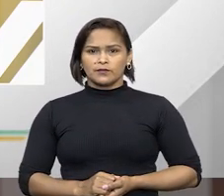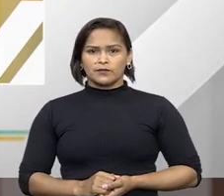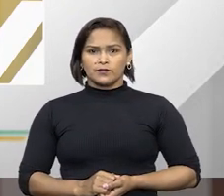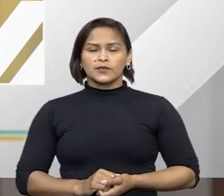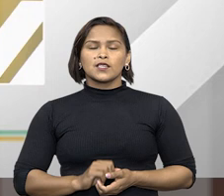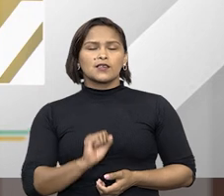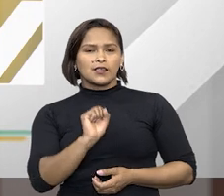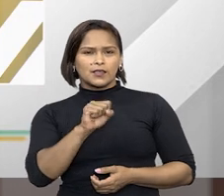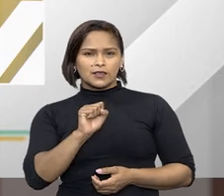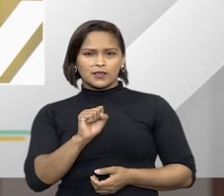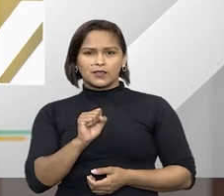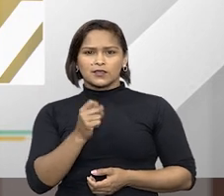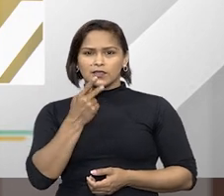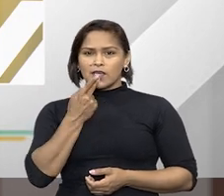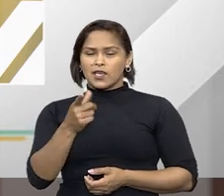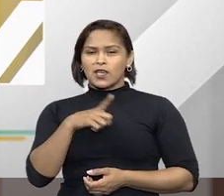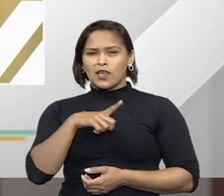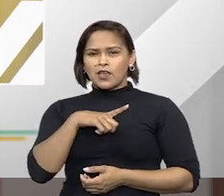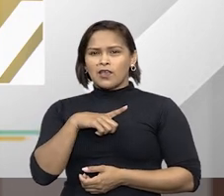Nós temos,